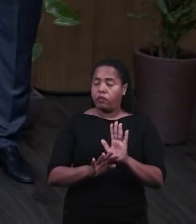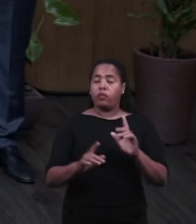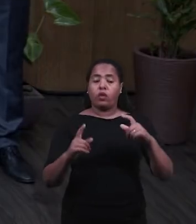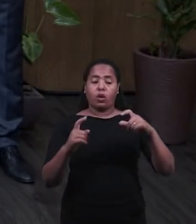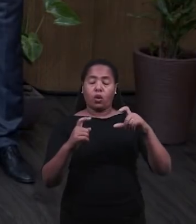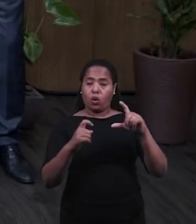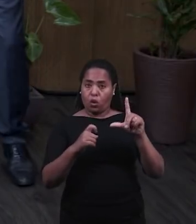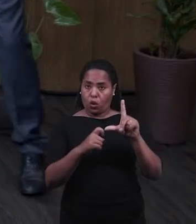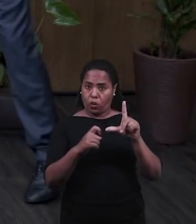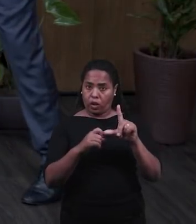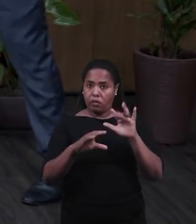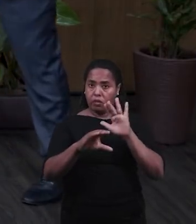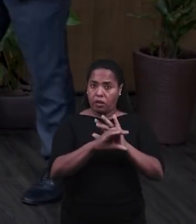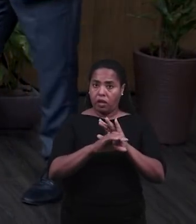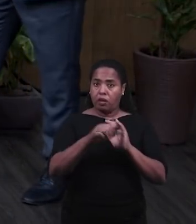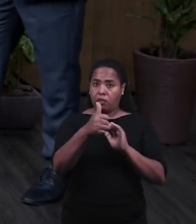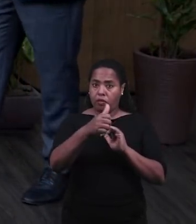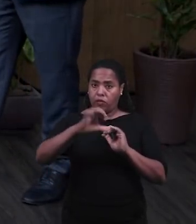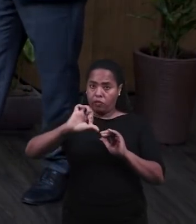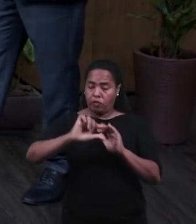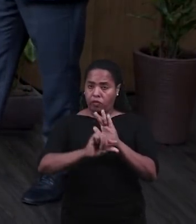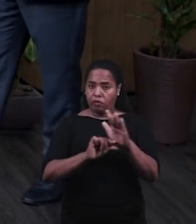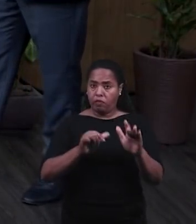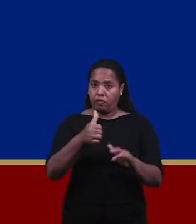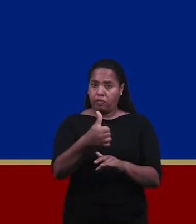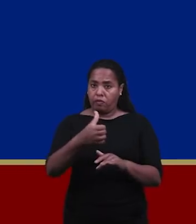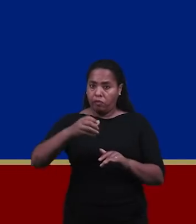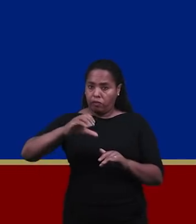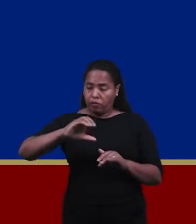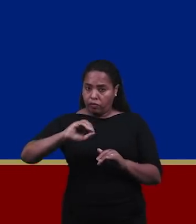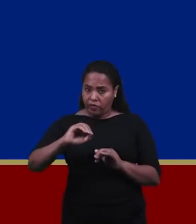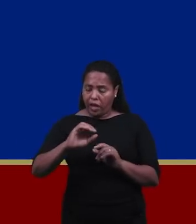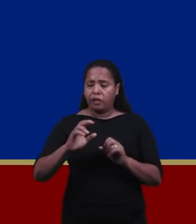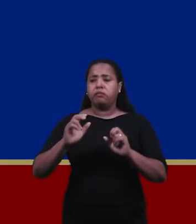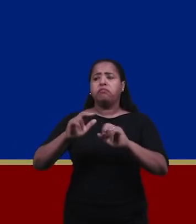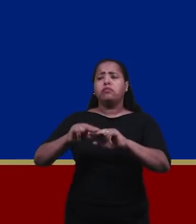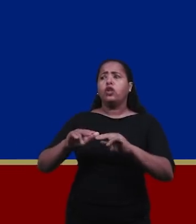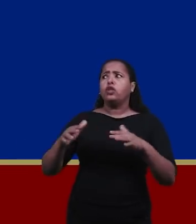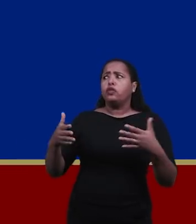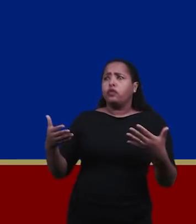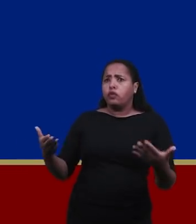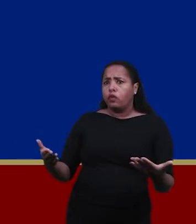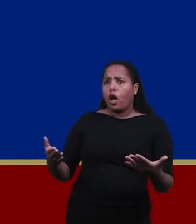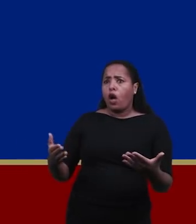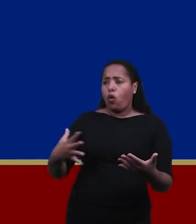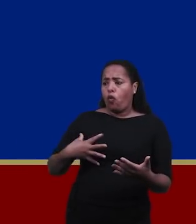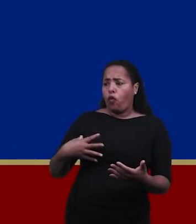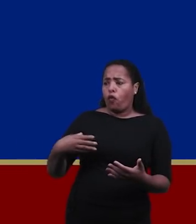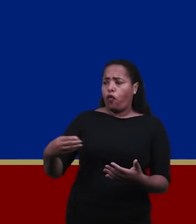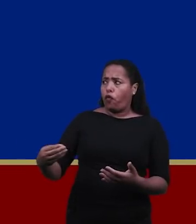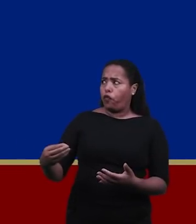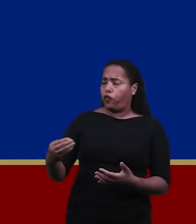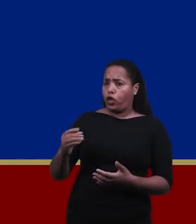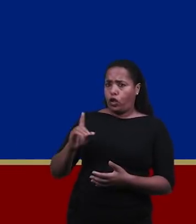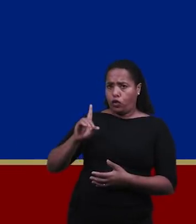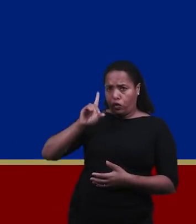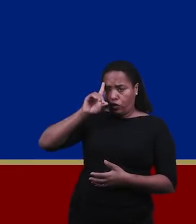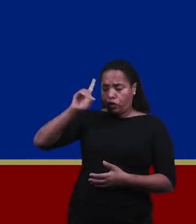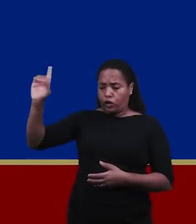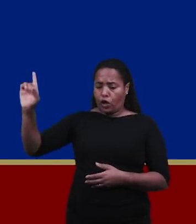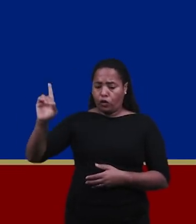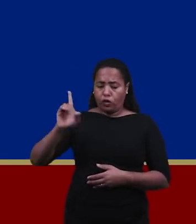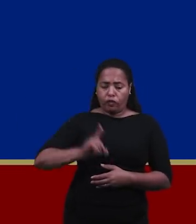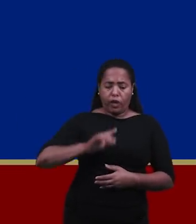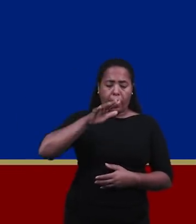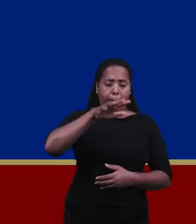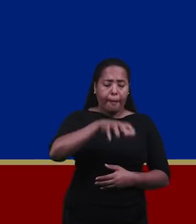Lucas 19:10. Porque o Filho do Homem veio buscar e salvar o que